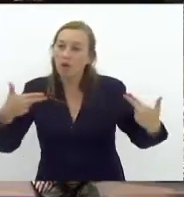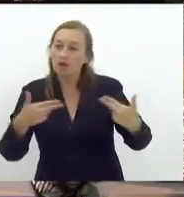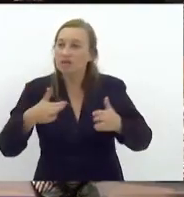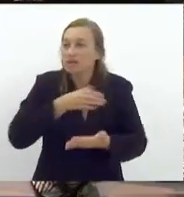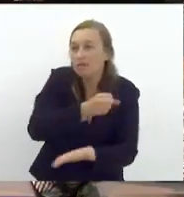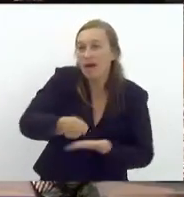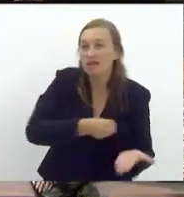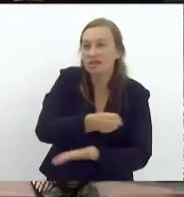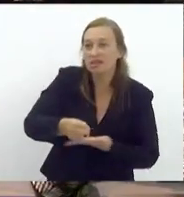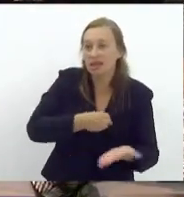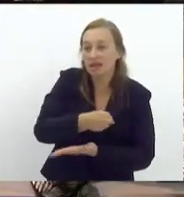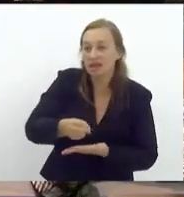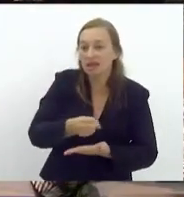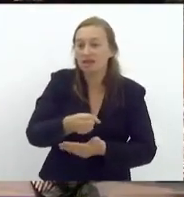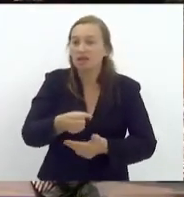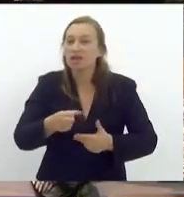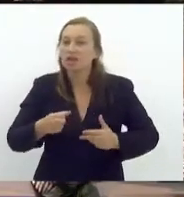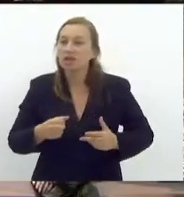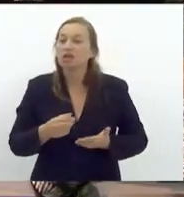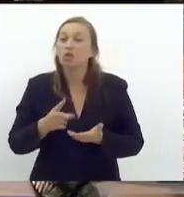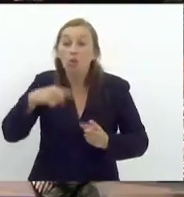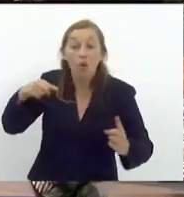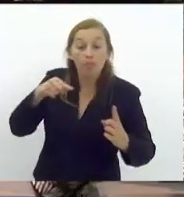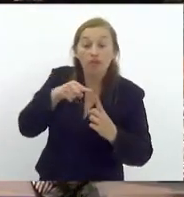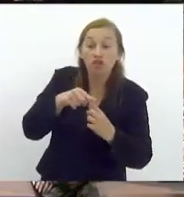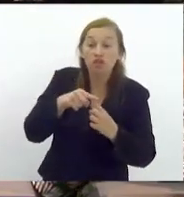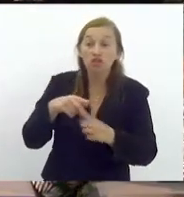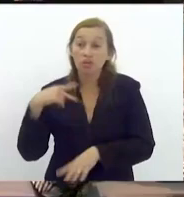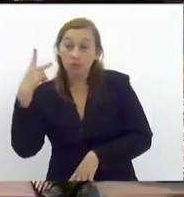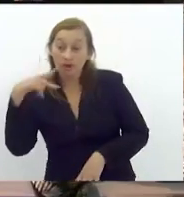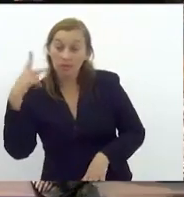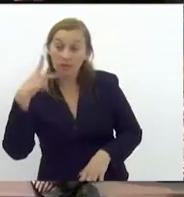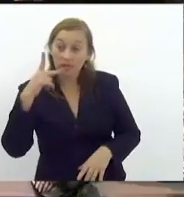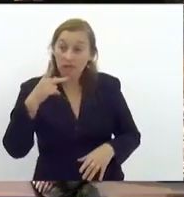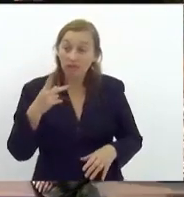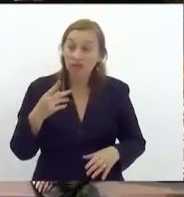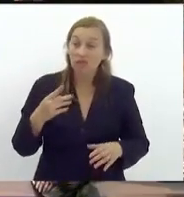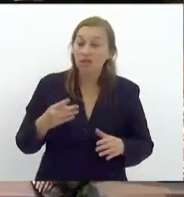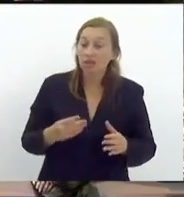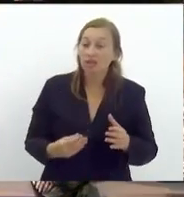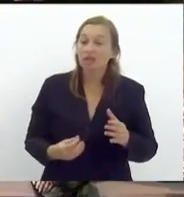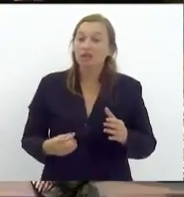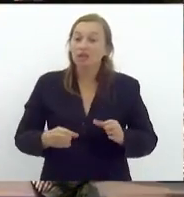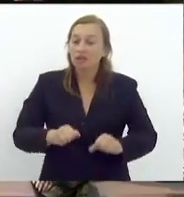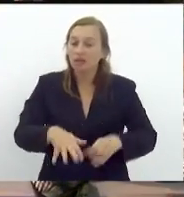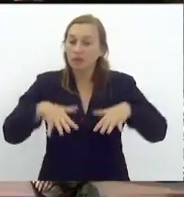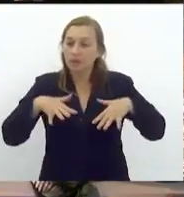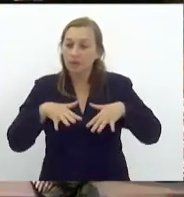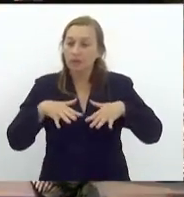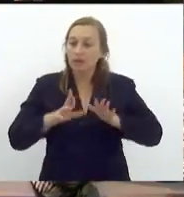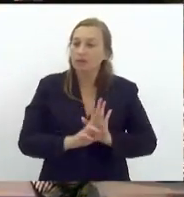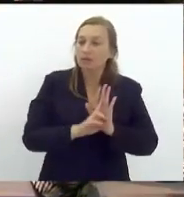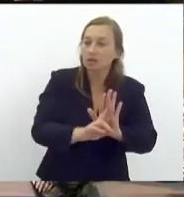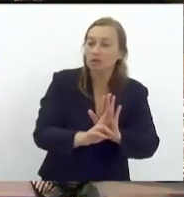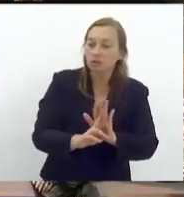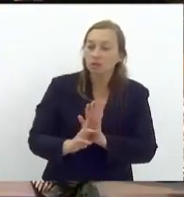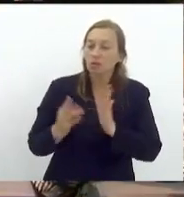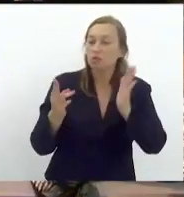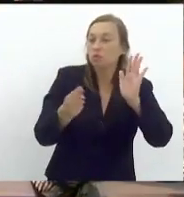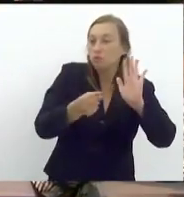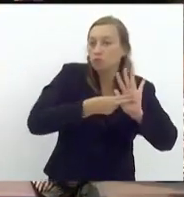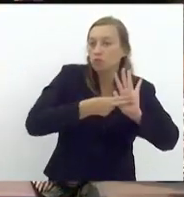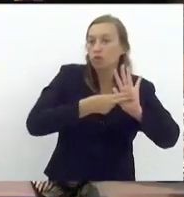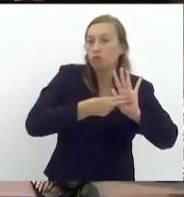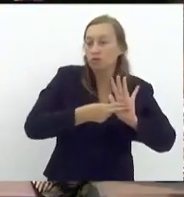baseiam em linhas Gerais de atuação com o objetivo de que parlamentares que compõem a frente parlamentar assumam publicamente o